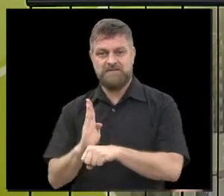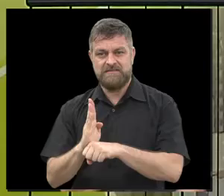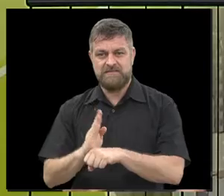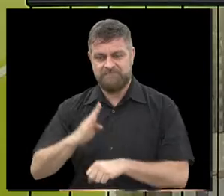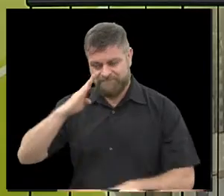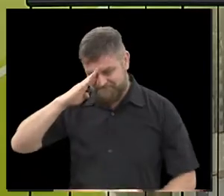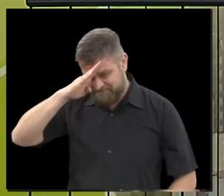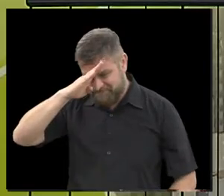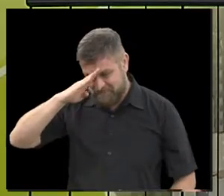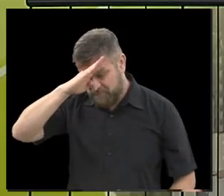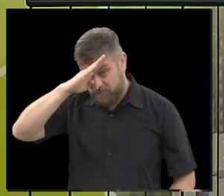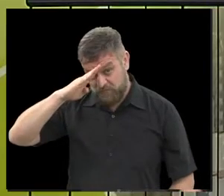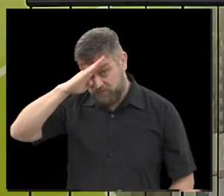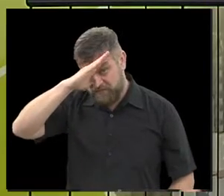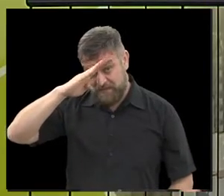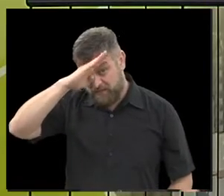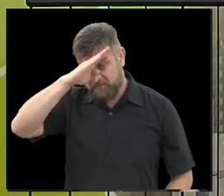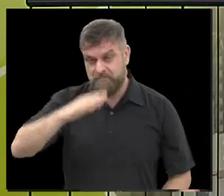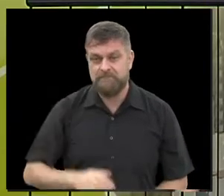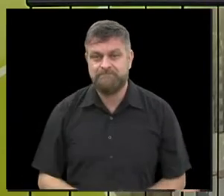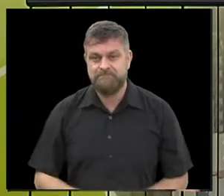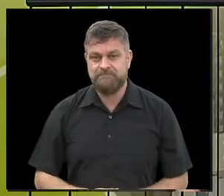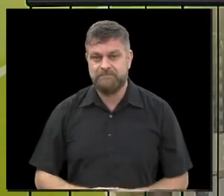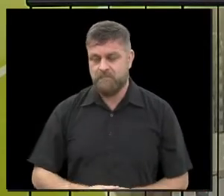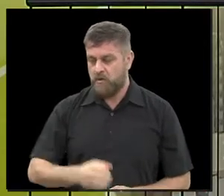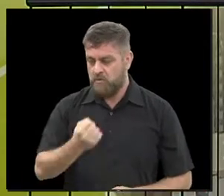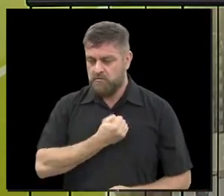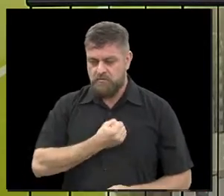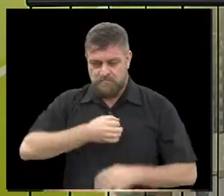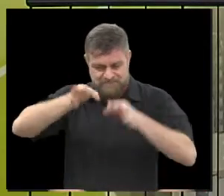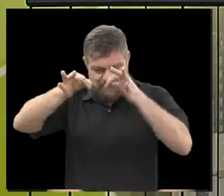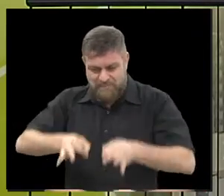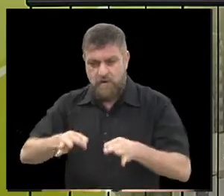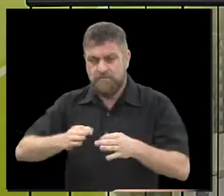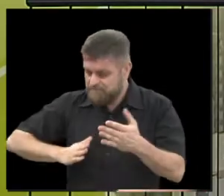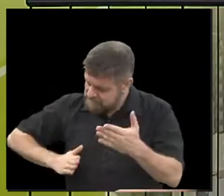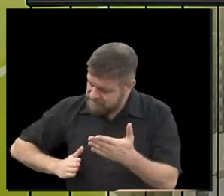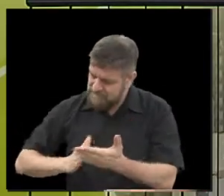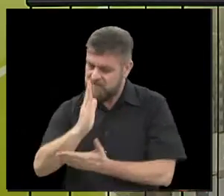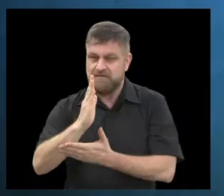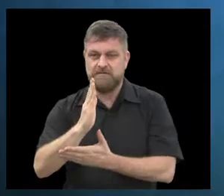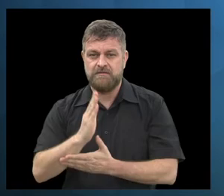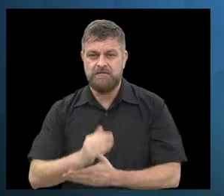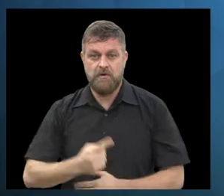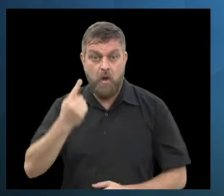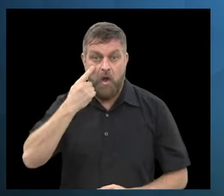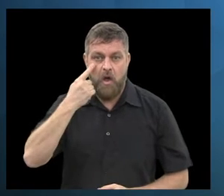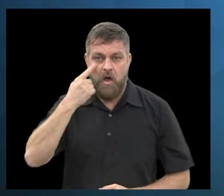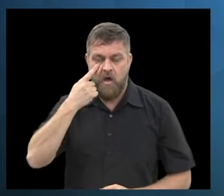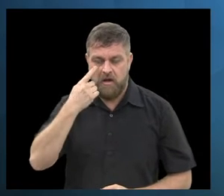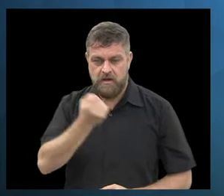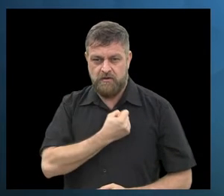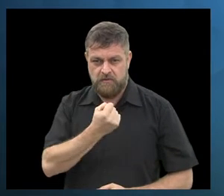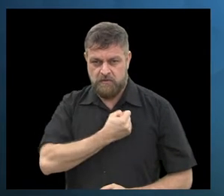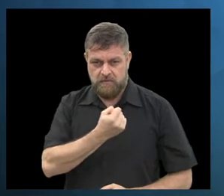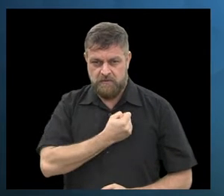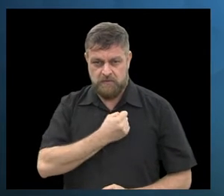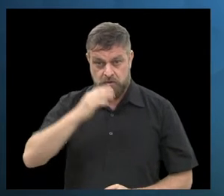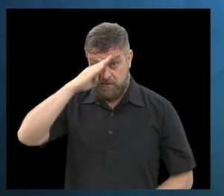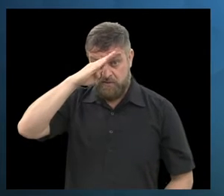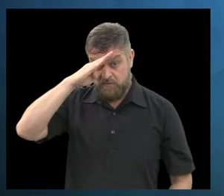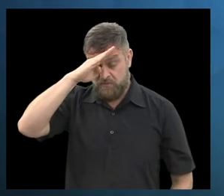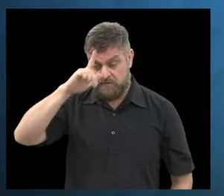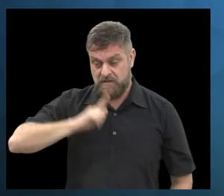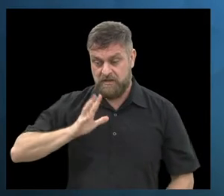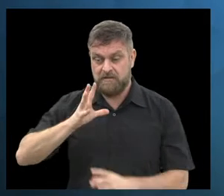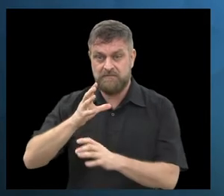Brasil. Jair Messias Bolsonaro numericamente está eleito. Olha os números atualizados.